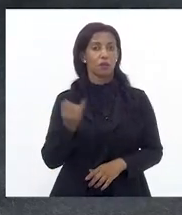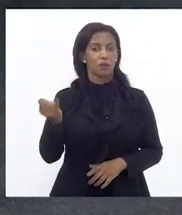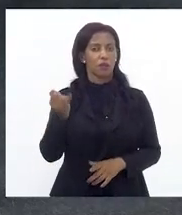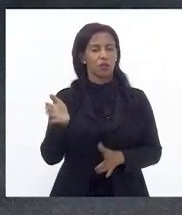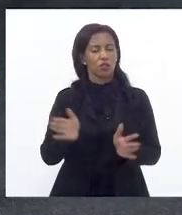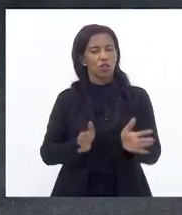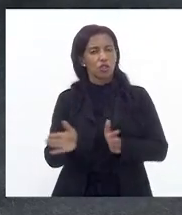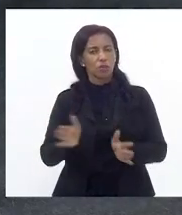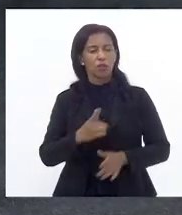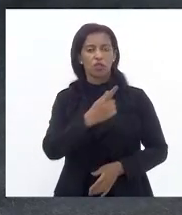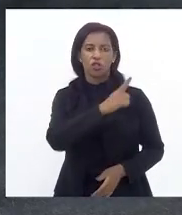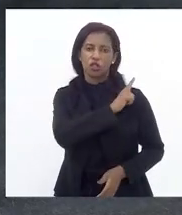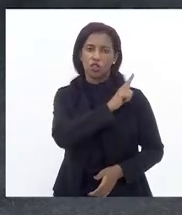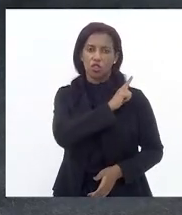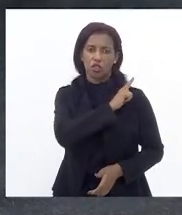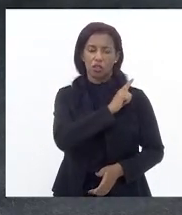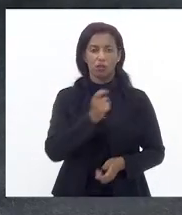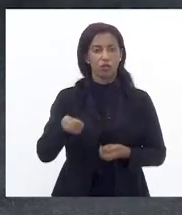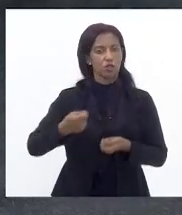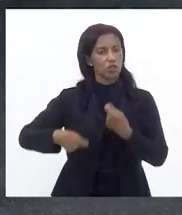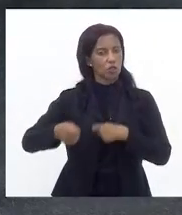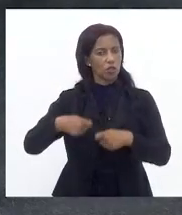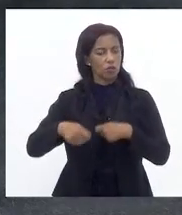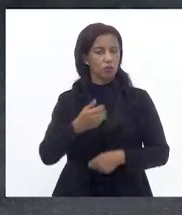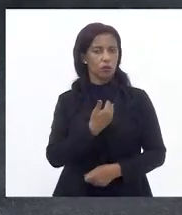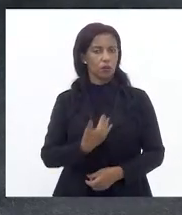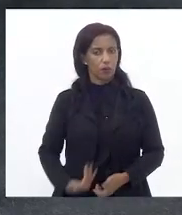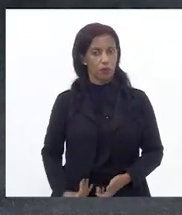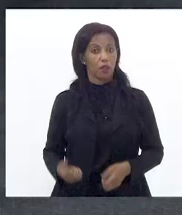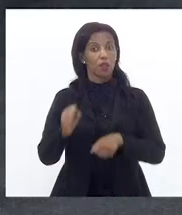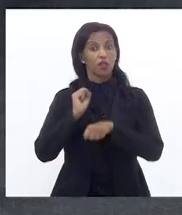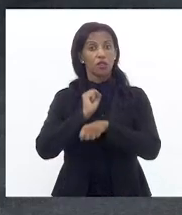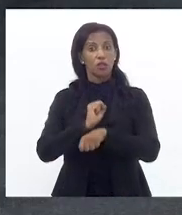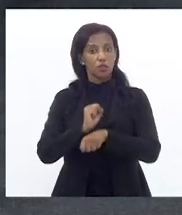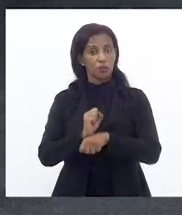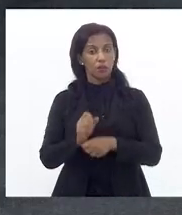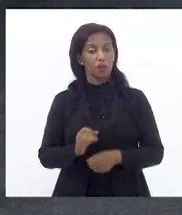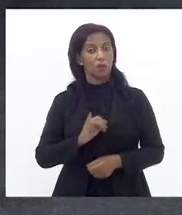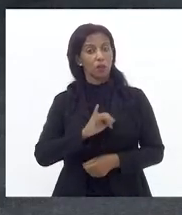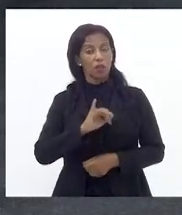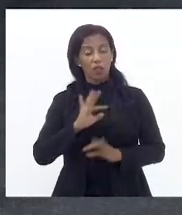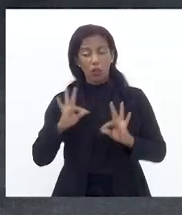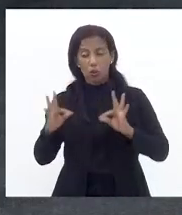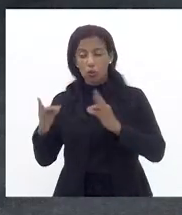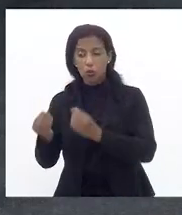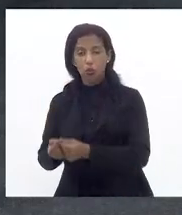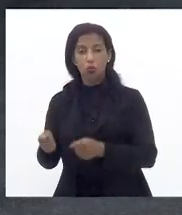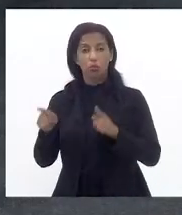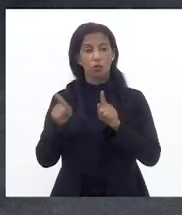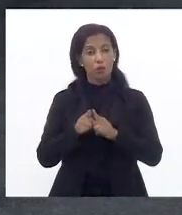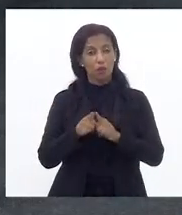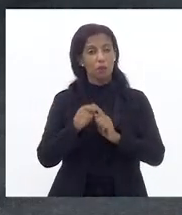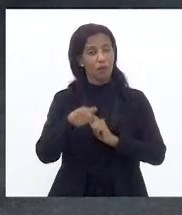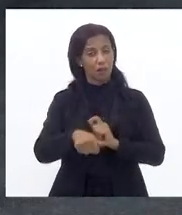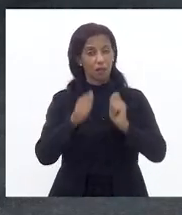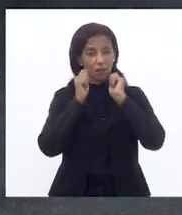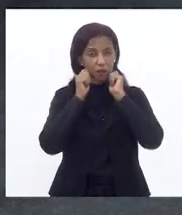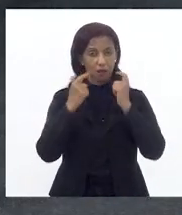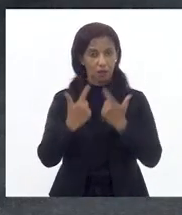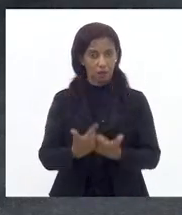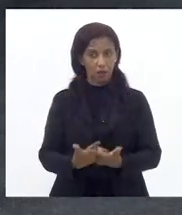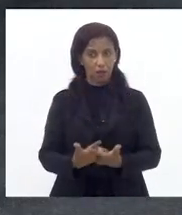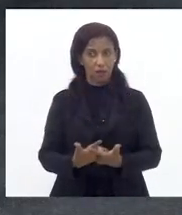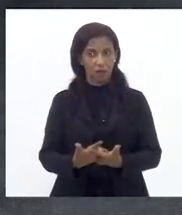medida de ferramenta de gestão de administração pública Esperamos que isso também ponderado nessa casa